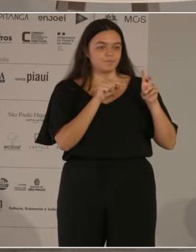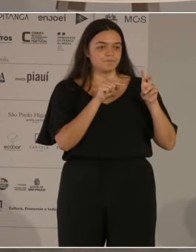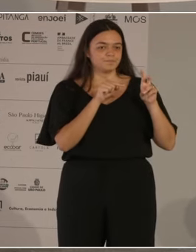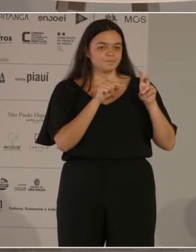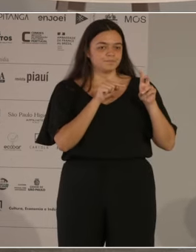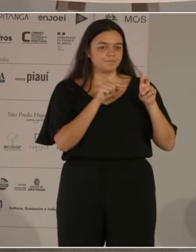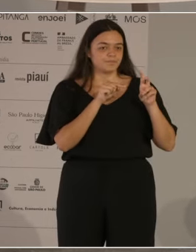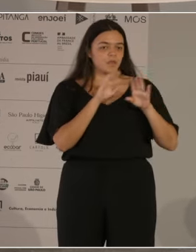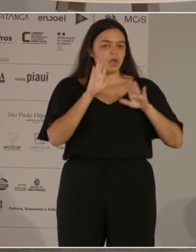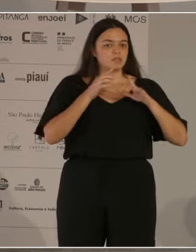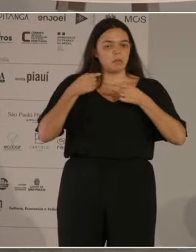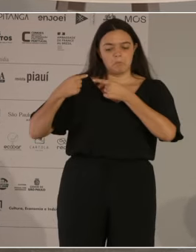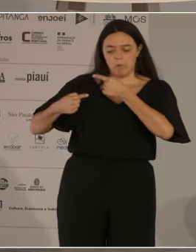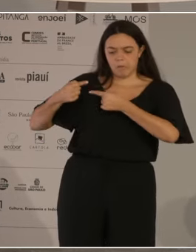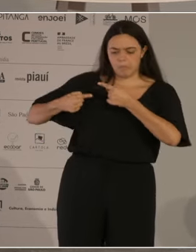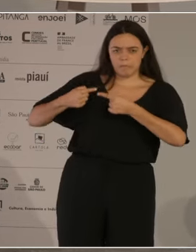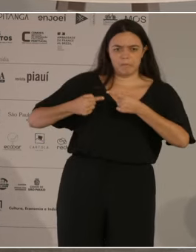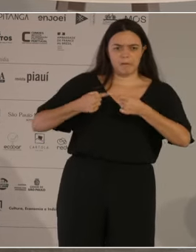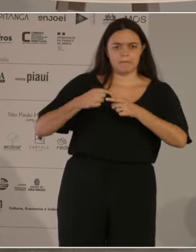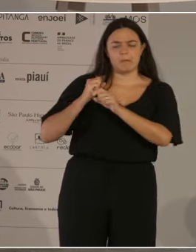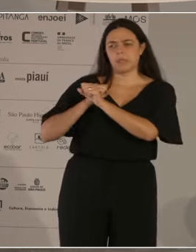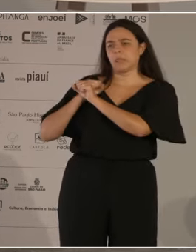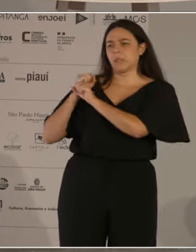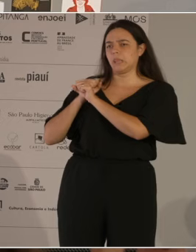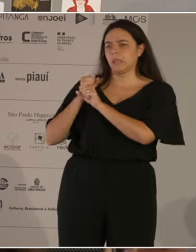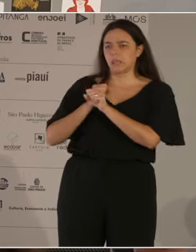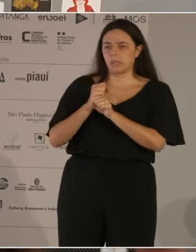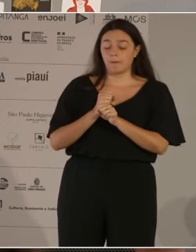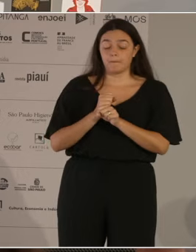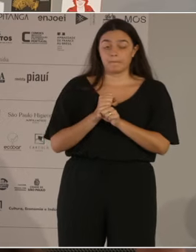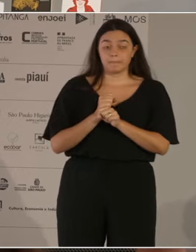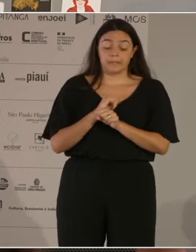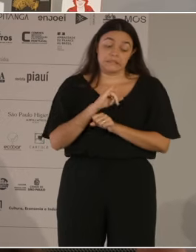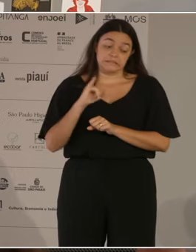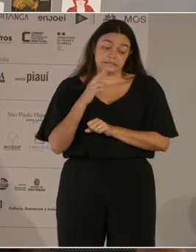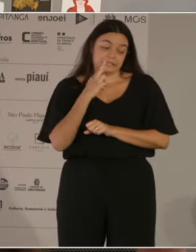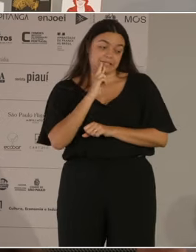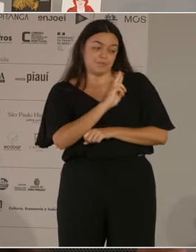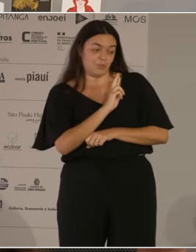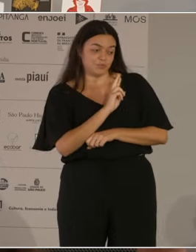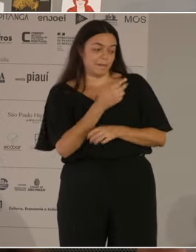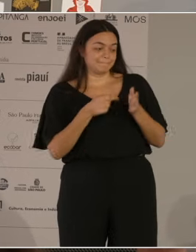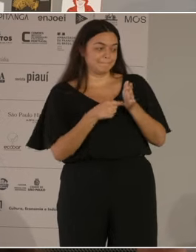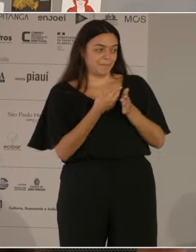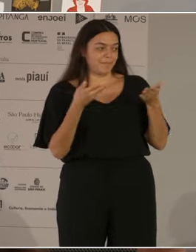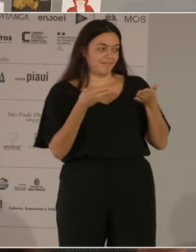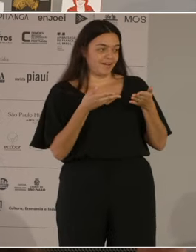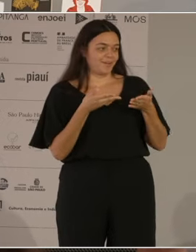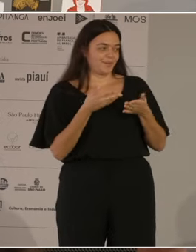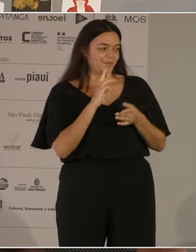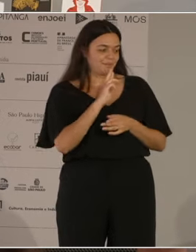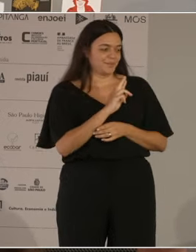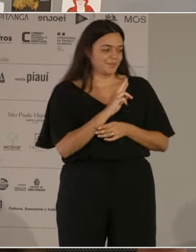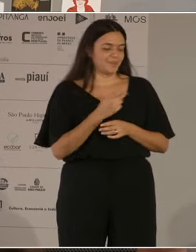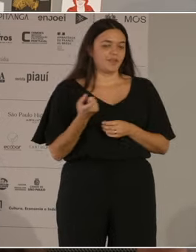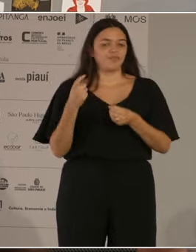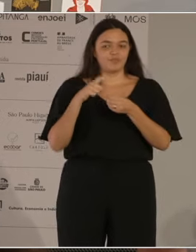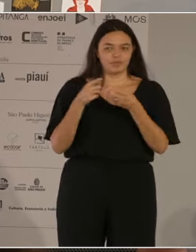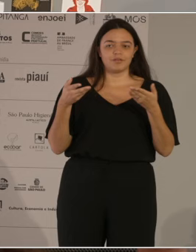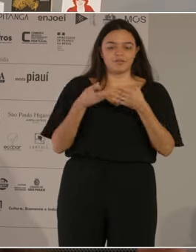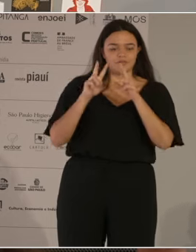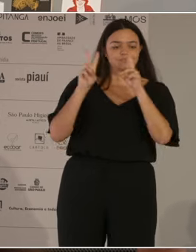que é debatida há tantas décadas, né, não sei, mas, enfim, não sei se eu te respondo, não te respondi da primeira vez, não estou te respondendo agora. A gente vai voltar a essa questão muitas vezes